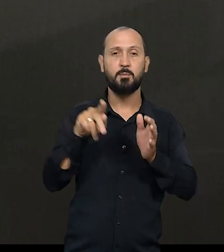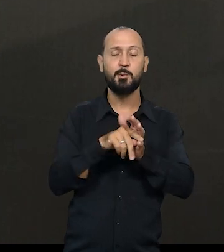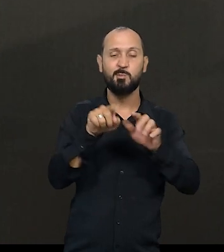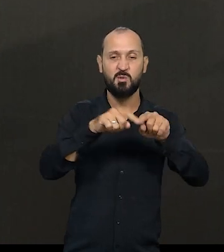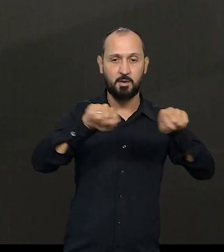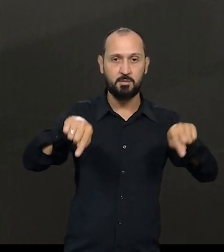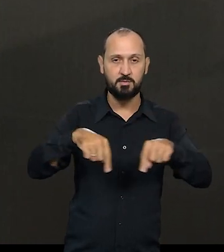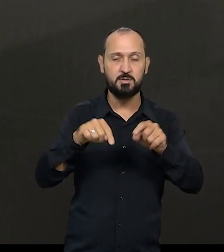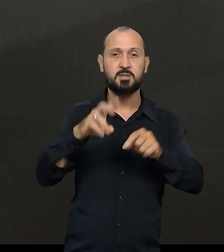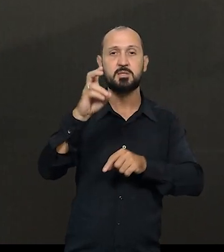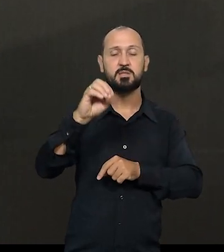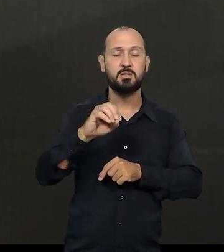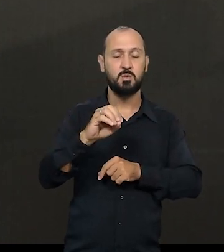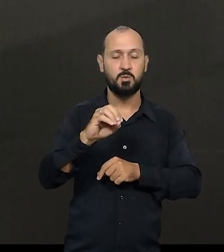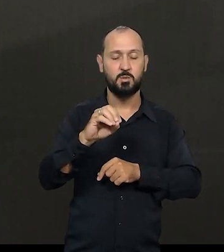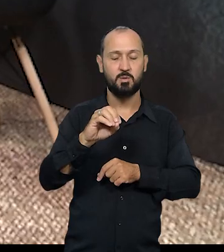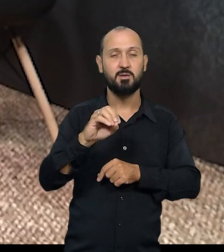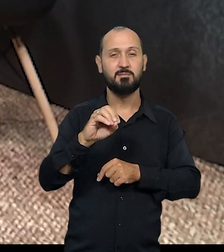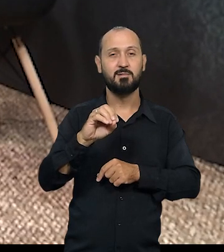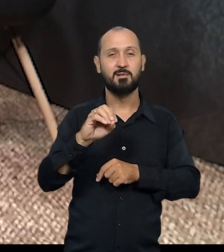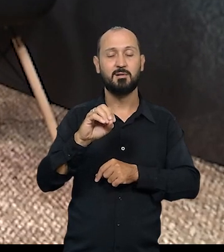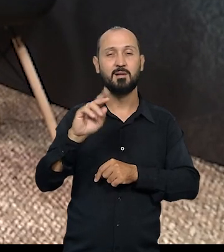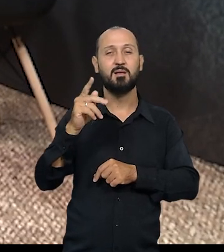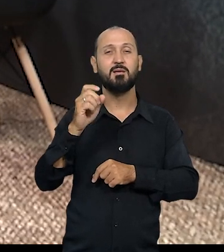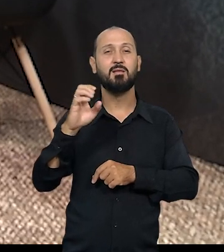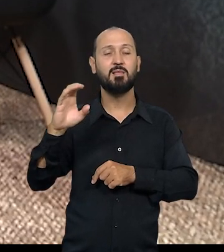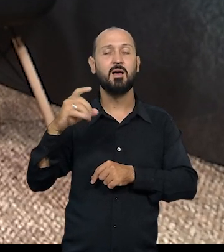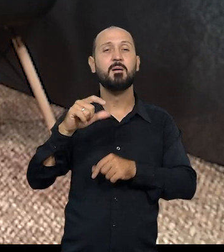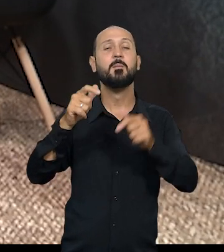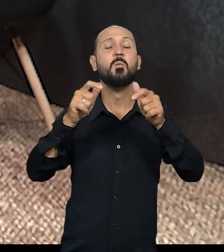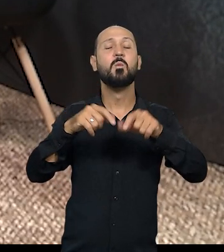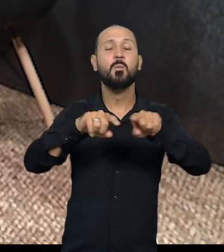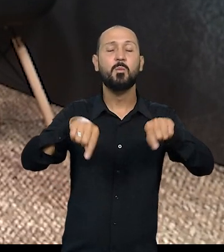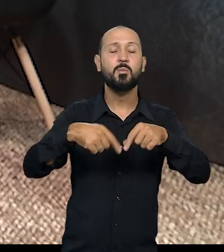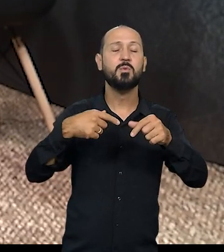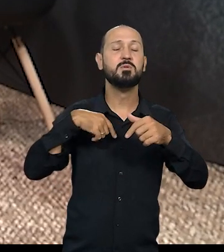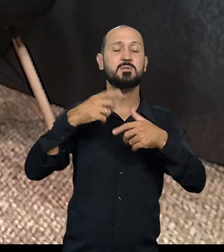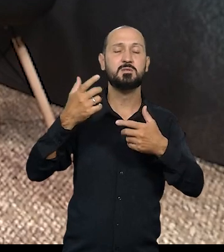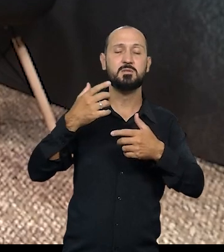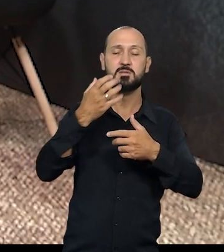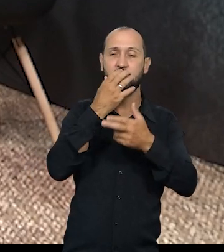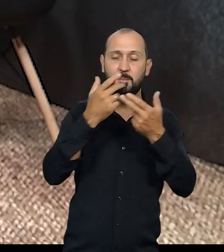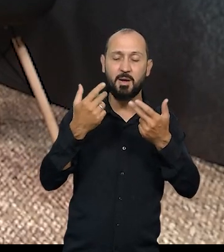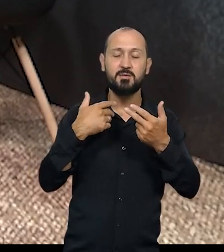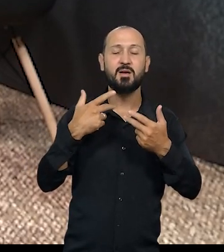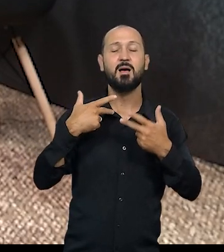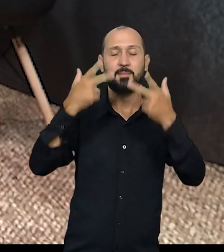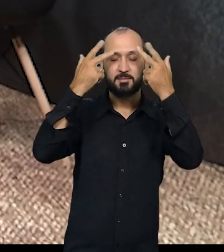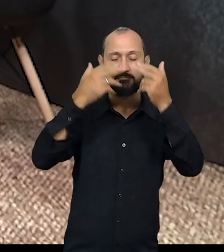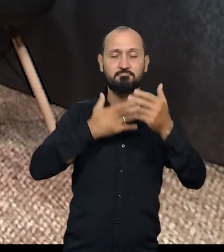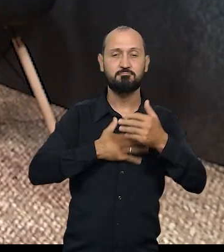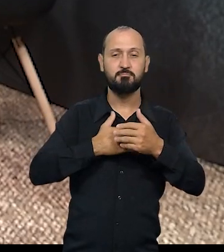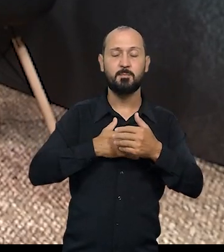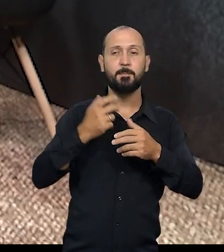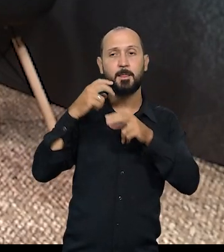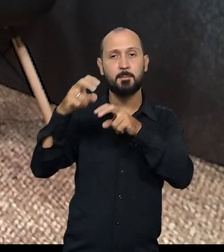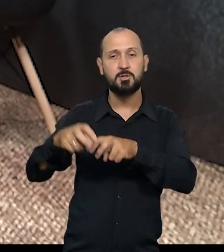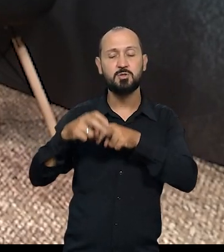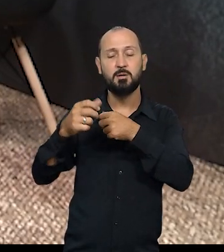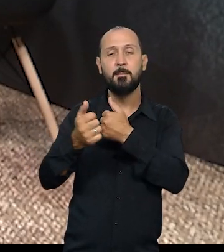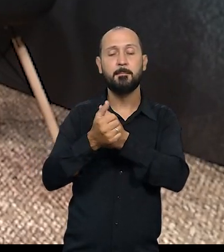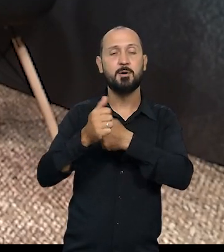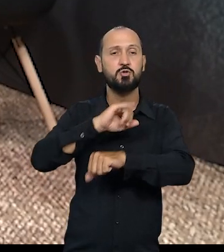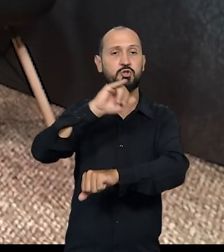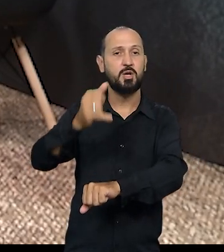que a gente possui lá de 50 hectares, que é uma área que a gente utiliza para descanso dos animais. E temos uma segunda subsede, que é uma chácara localizada em